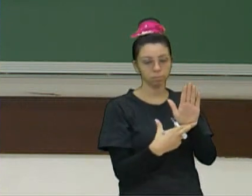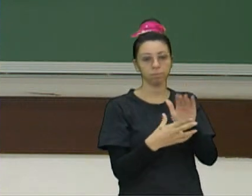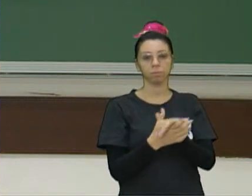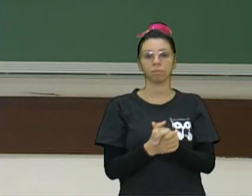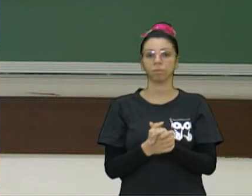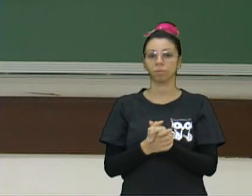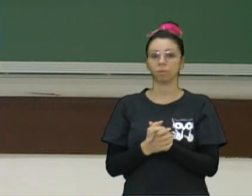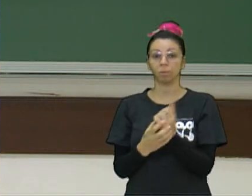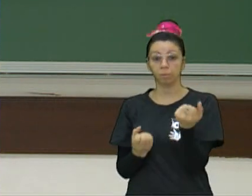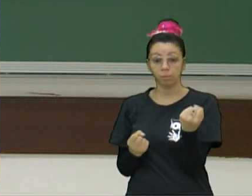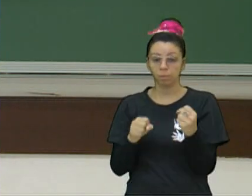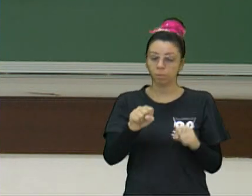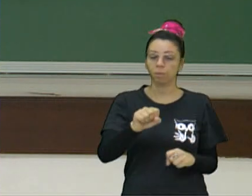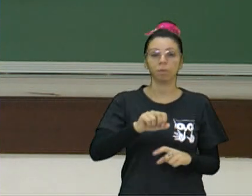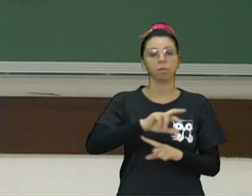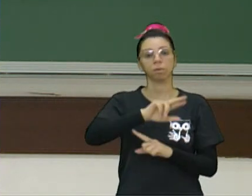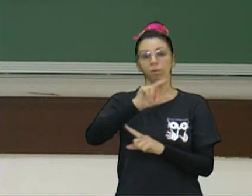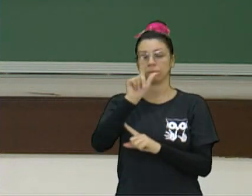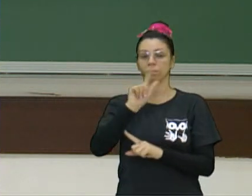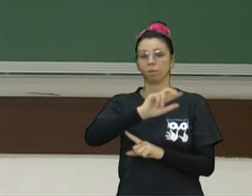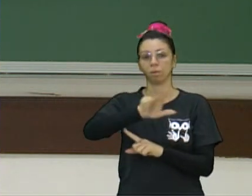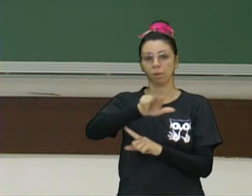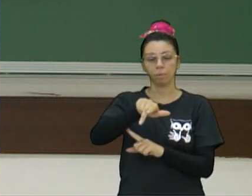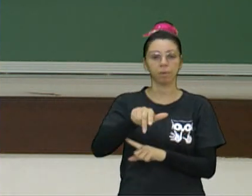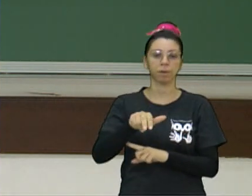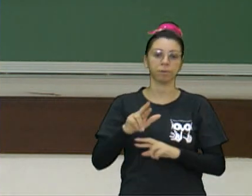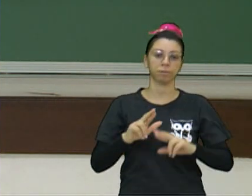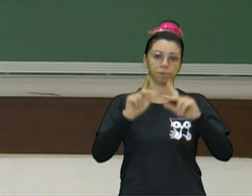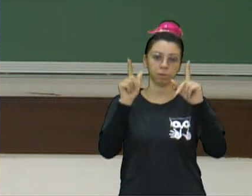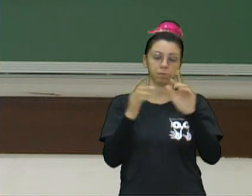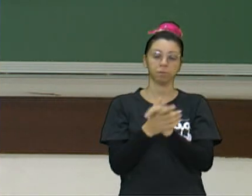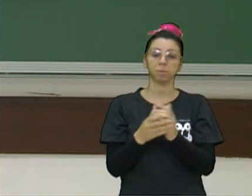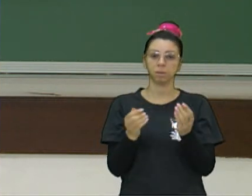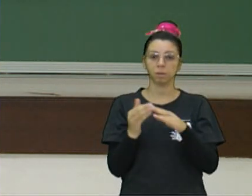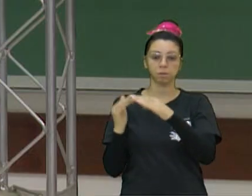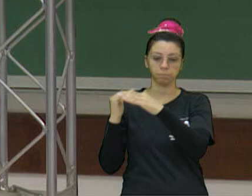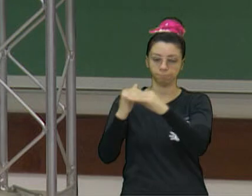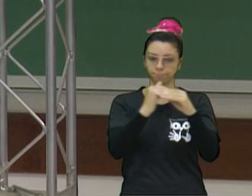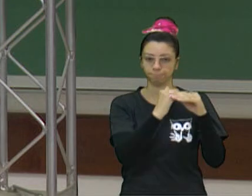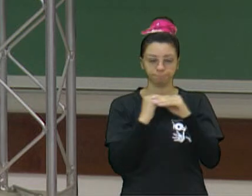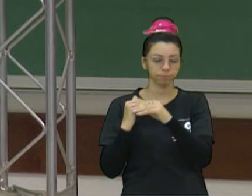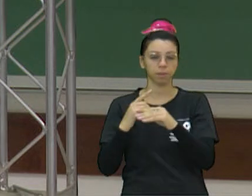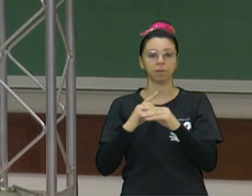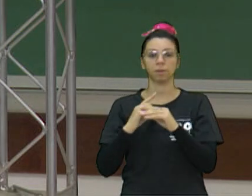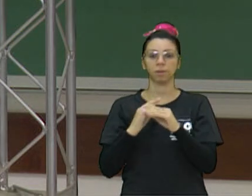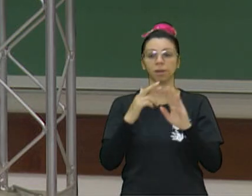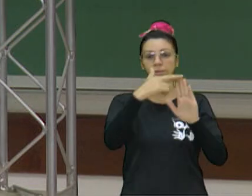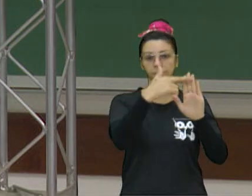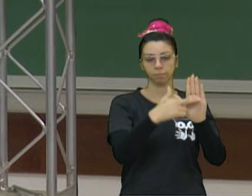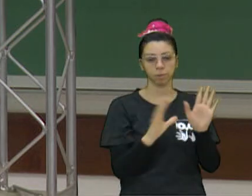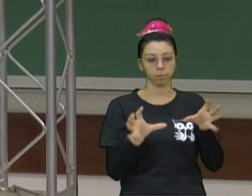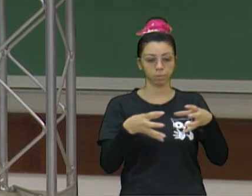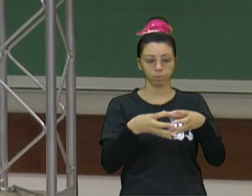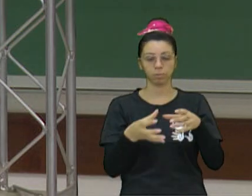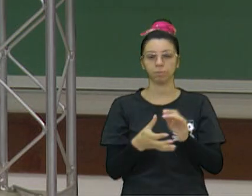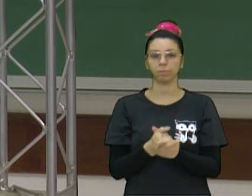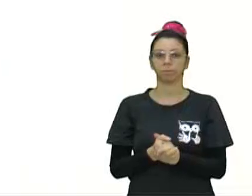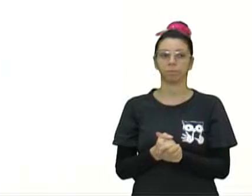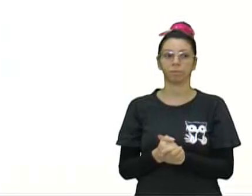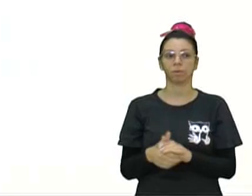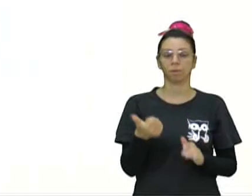seja igual, uniforme em todo mundo, né, existem as suas entidades que é o regulamento. Então o quê?